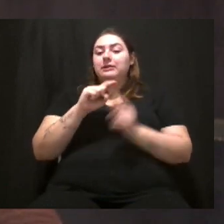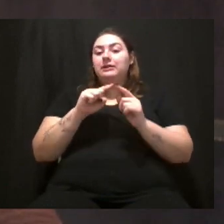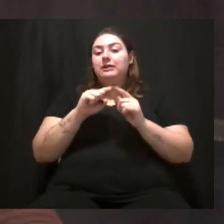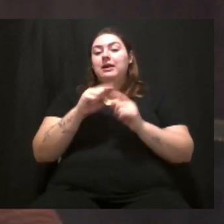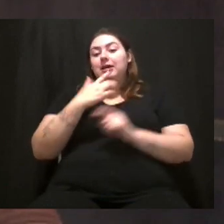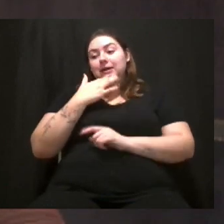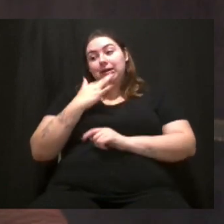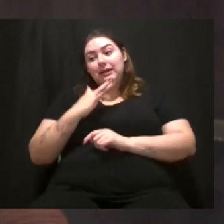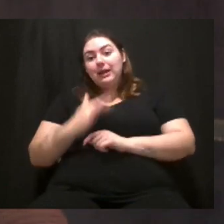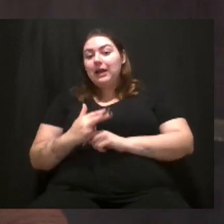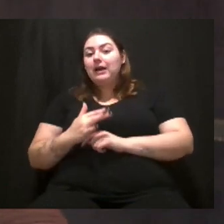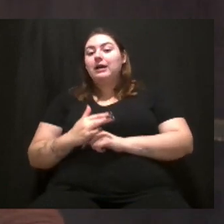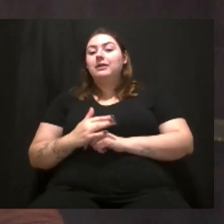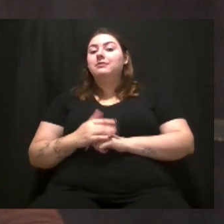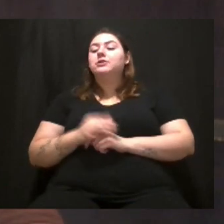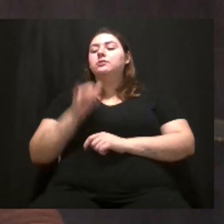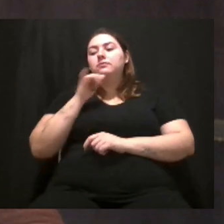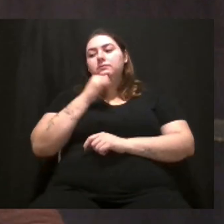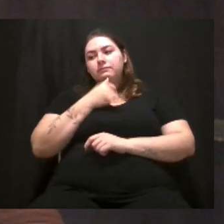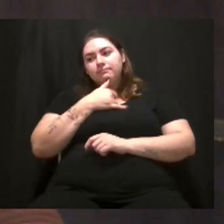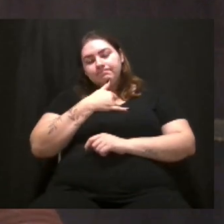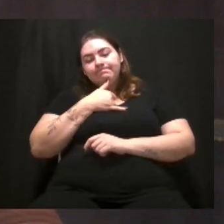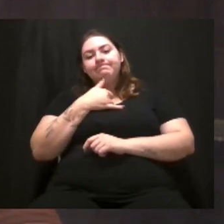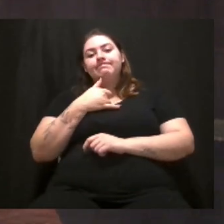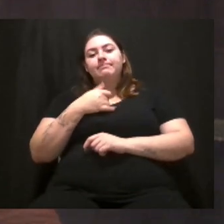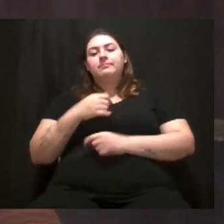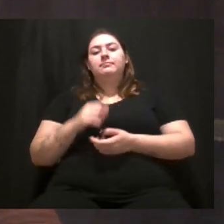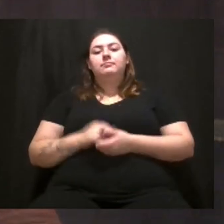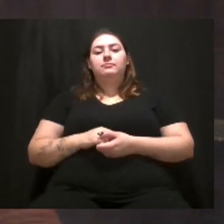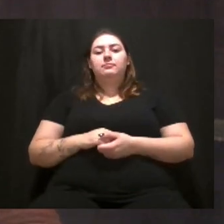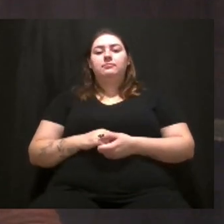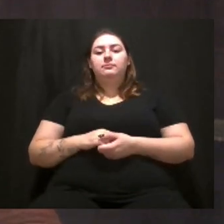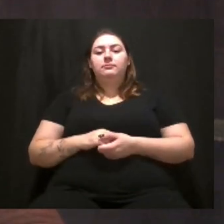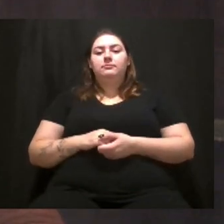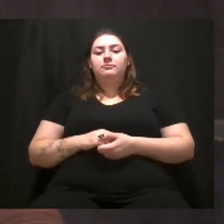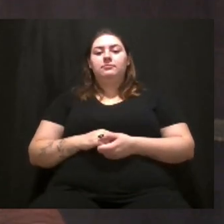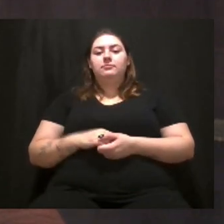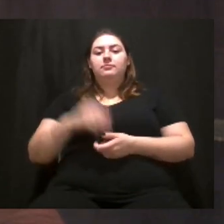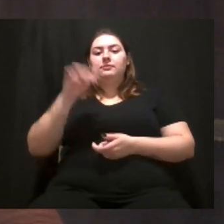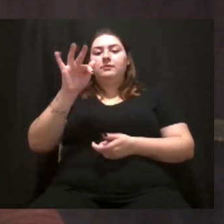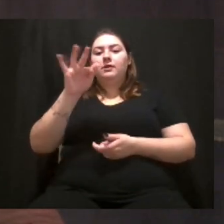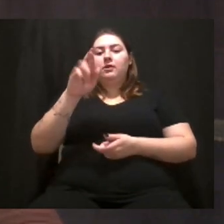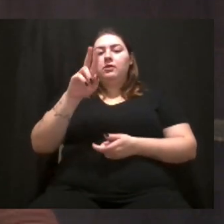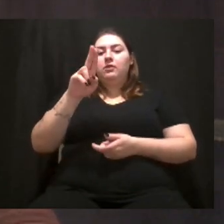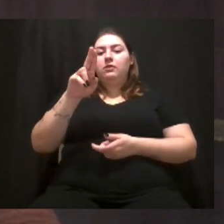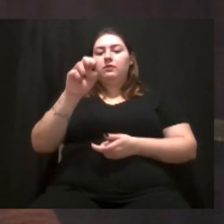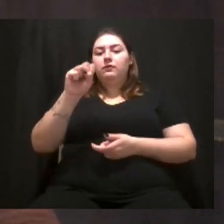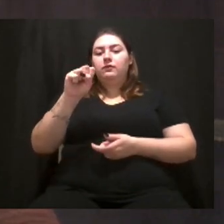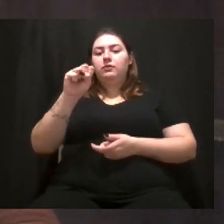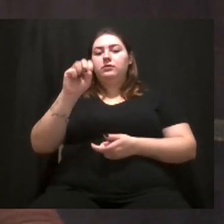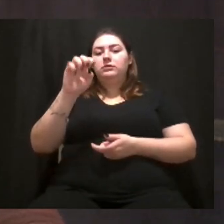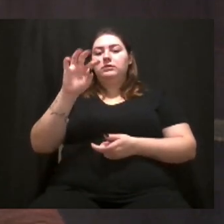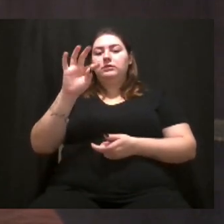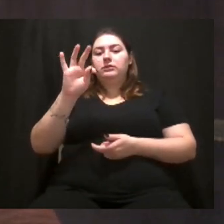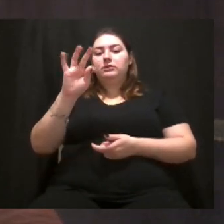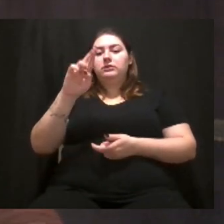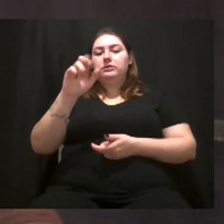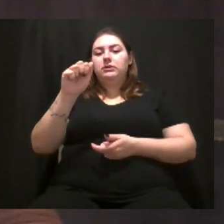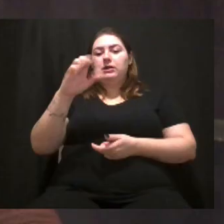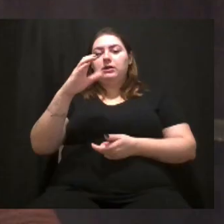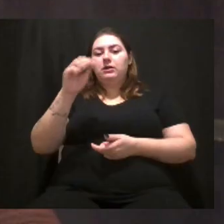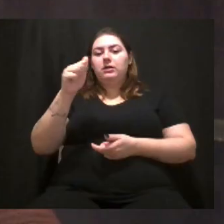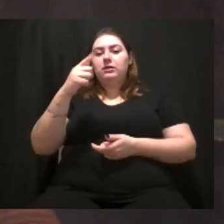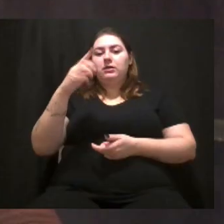muitas frustrações. Frustração também é uma coisa que desenvolve a gente cria ferramentas, né, para lidar com a vida,